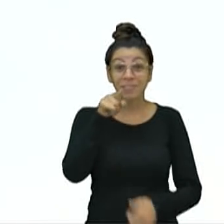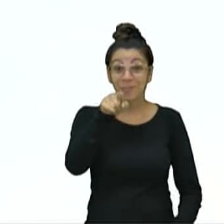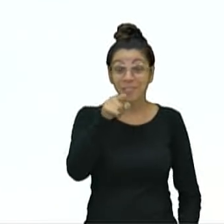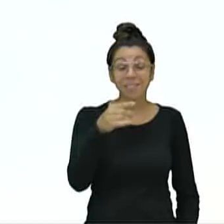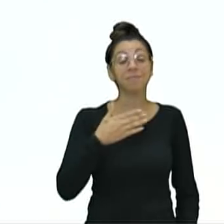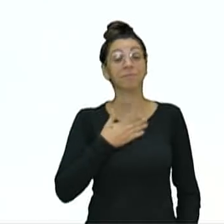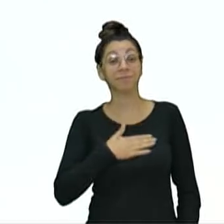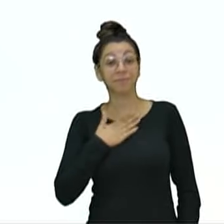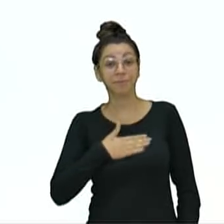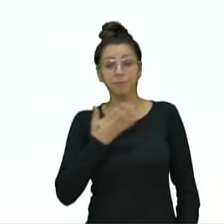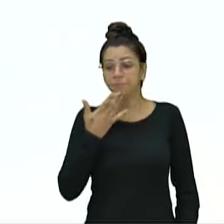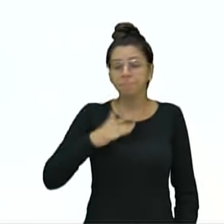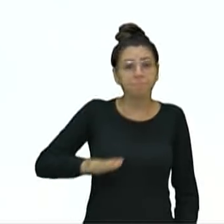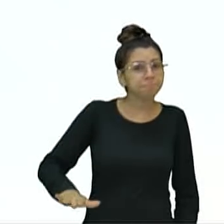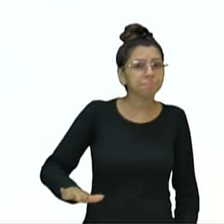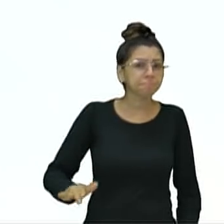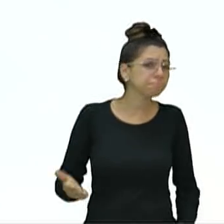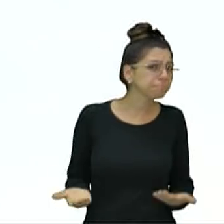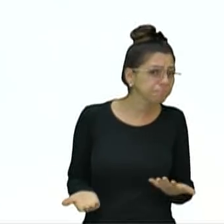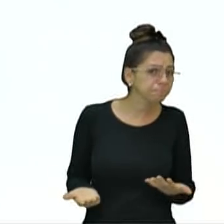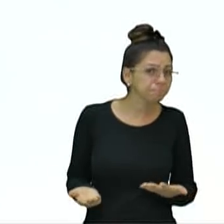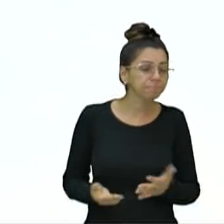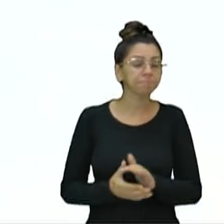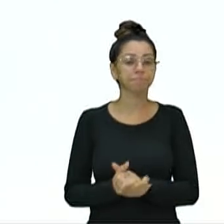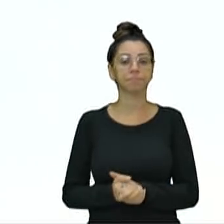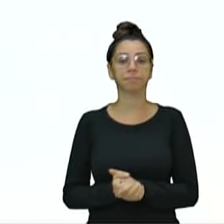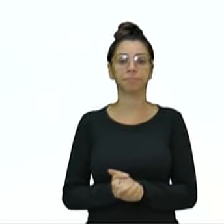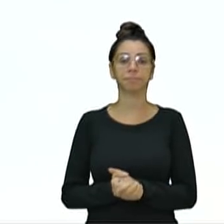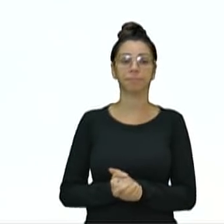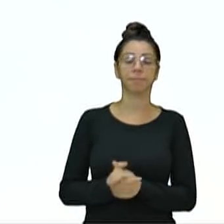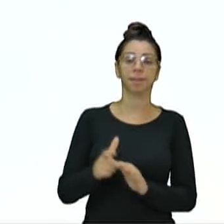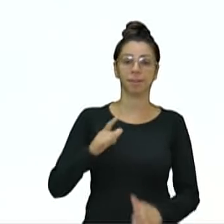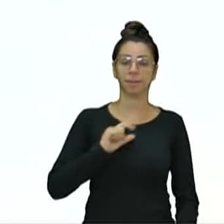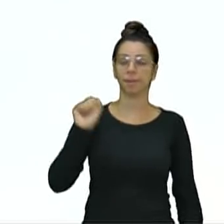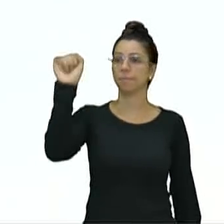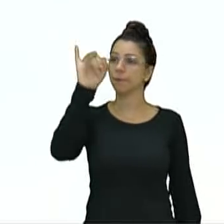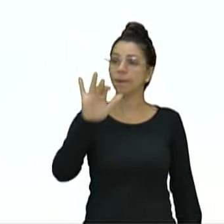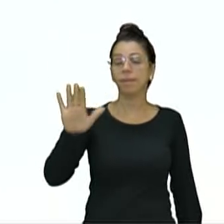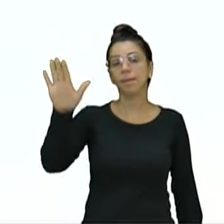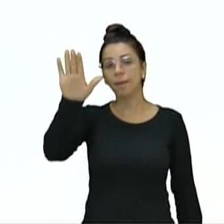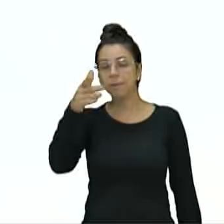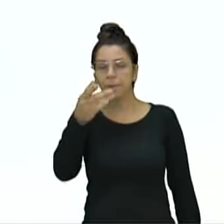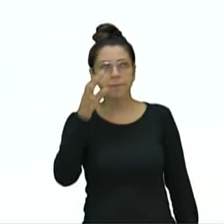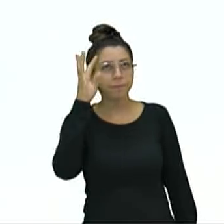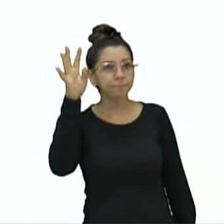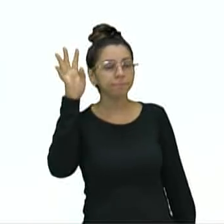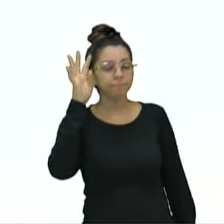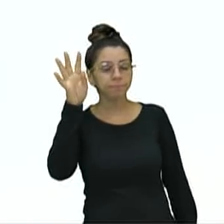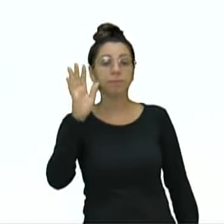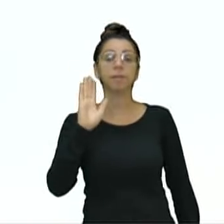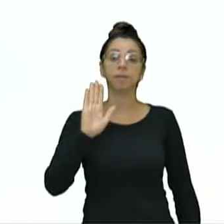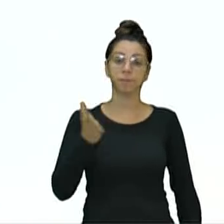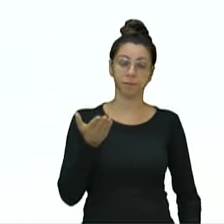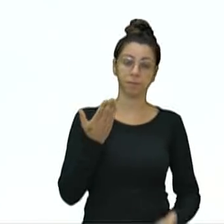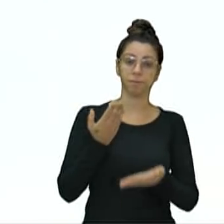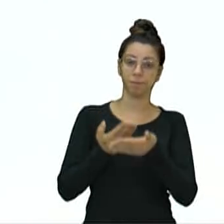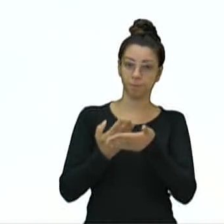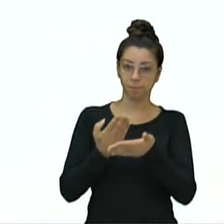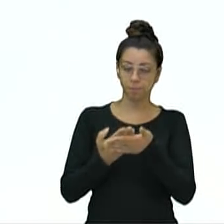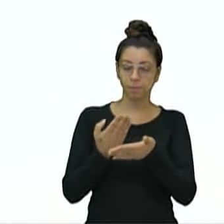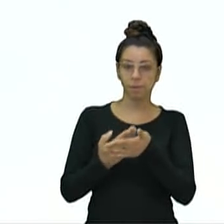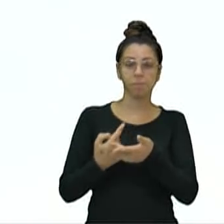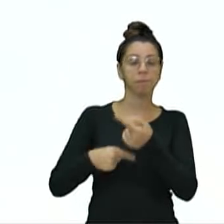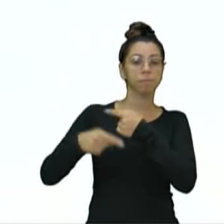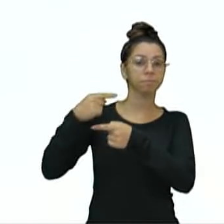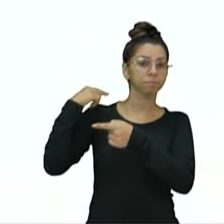você era mais novo? Eu coloquei aqui algumas imagens para dar uma ideia para vocês. Nós já estudamos em uma de nossas